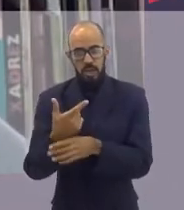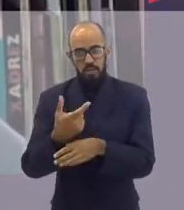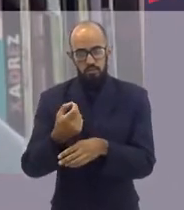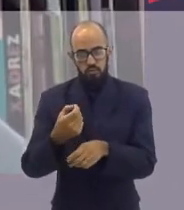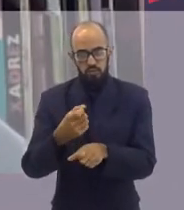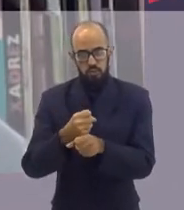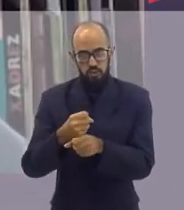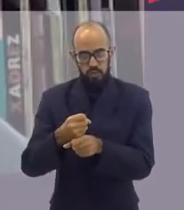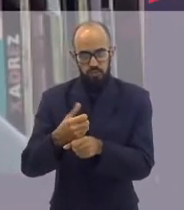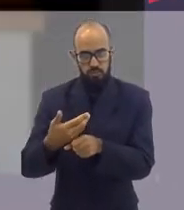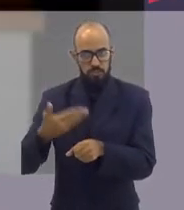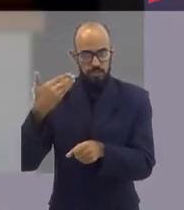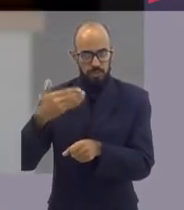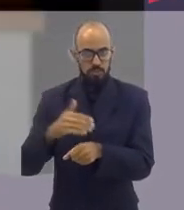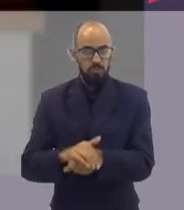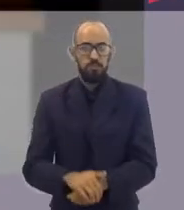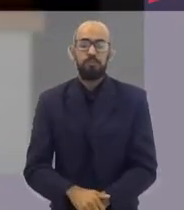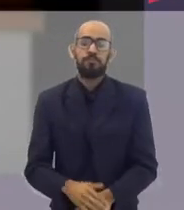anos, basicamente.